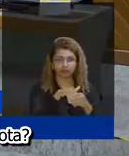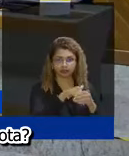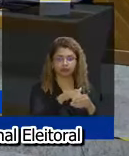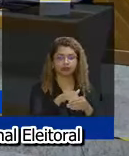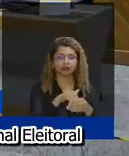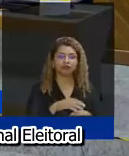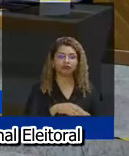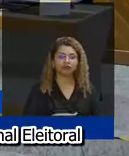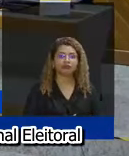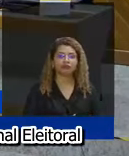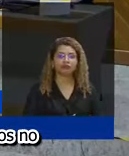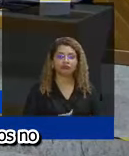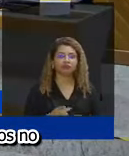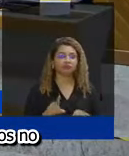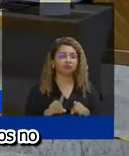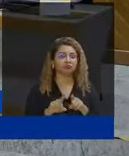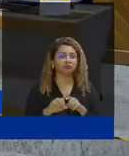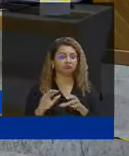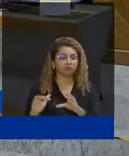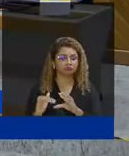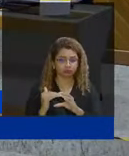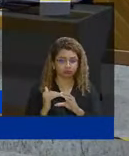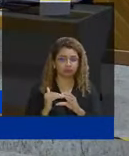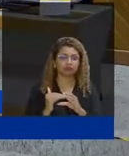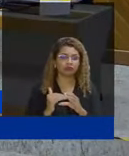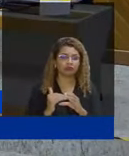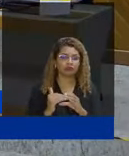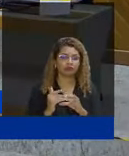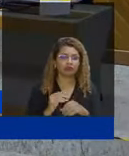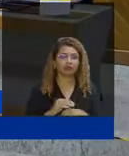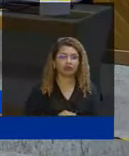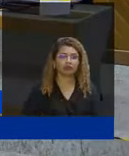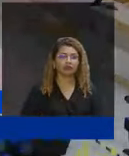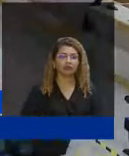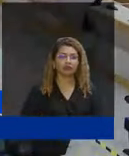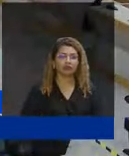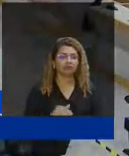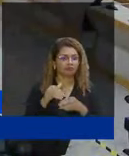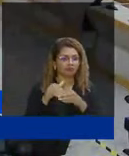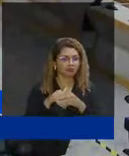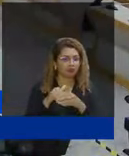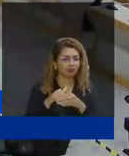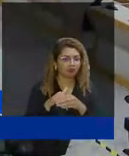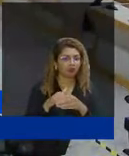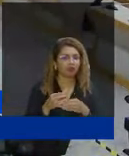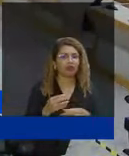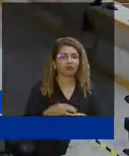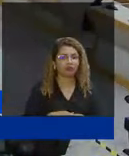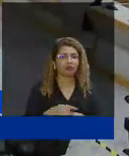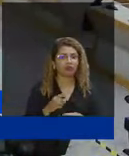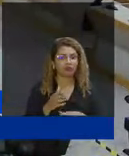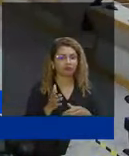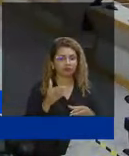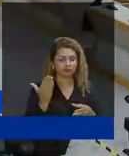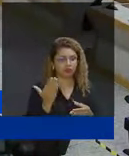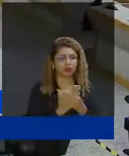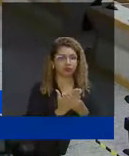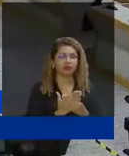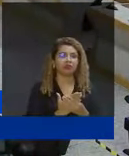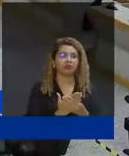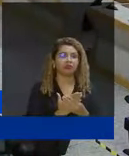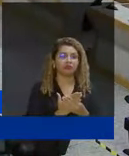Eu também recebi os advogados no meu gabinete para tratar da questão relacionada